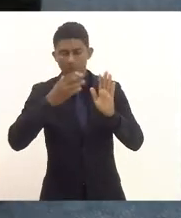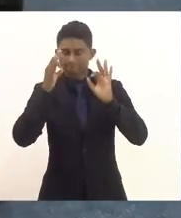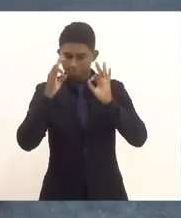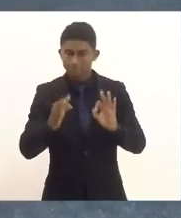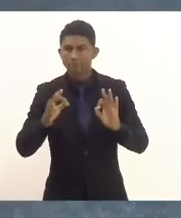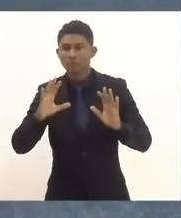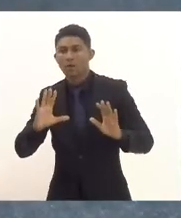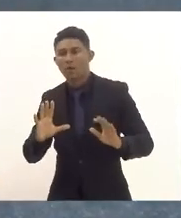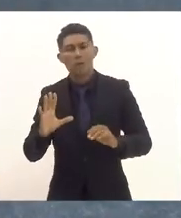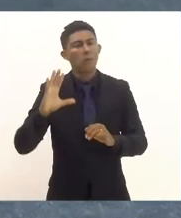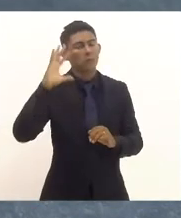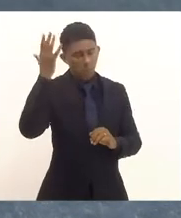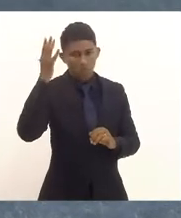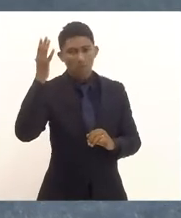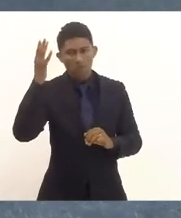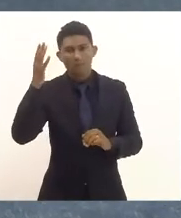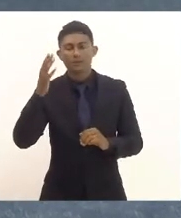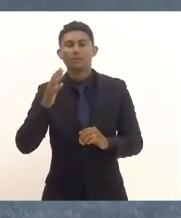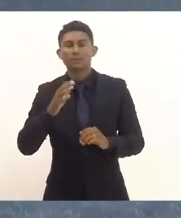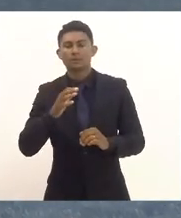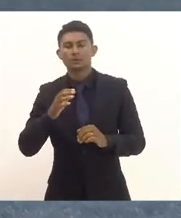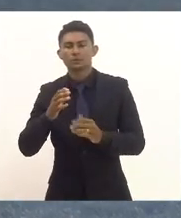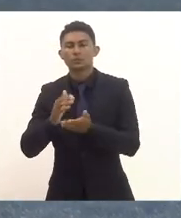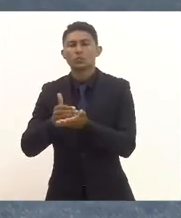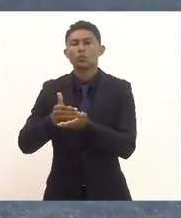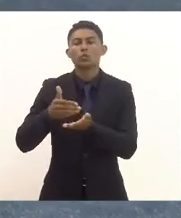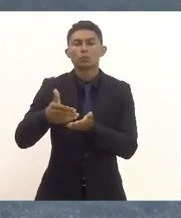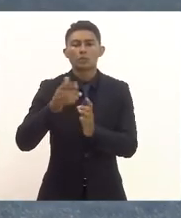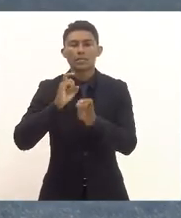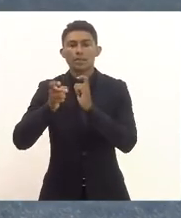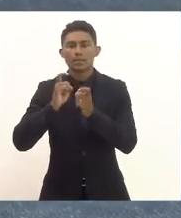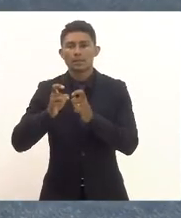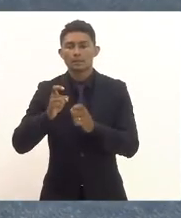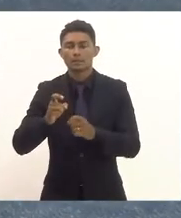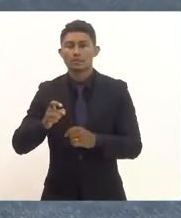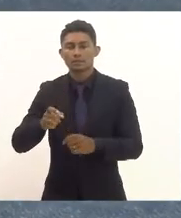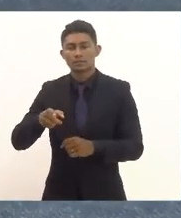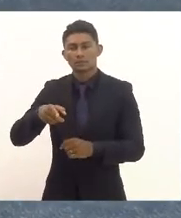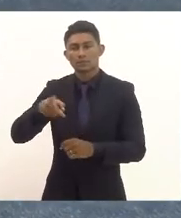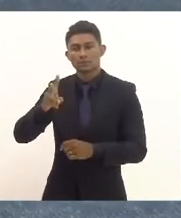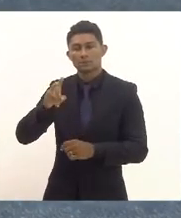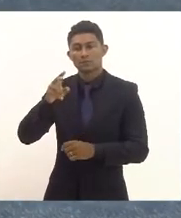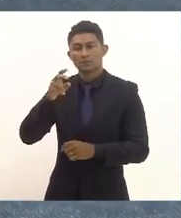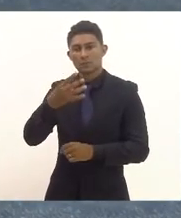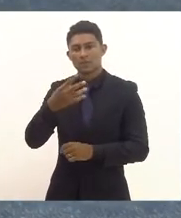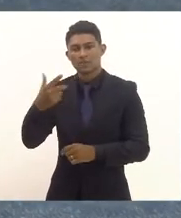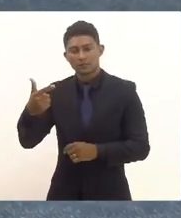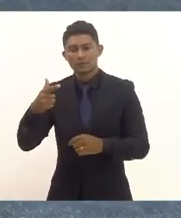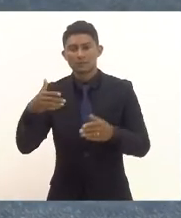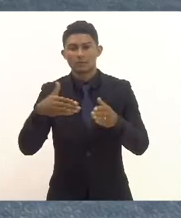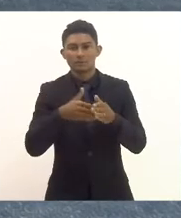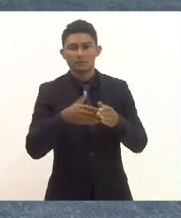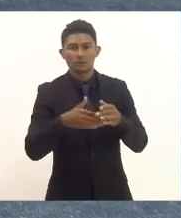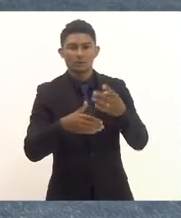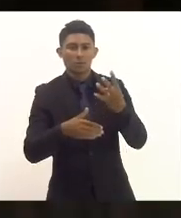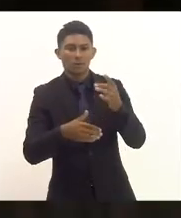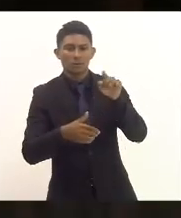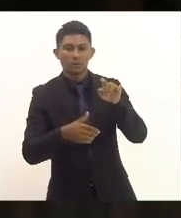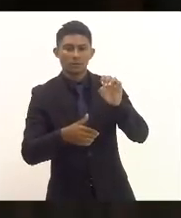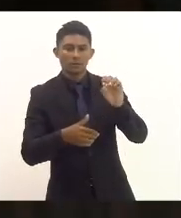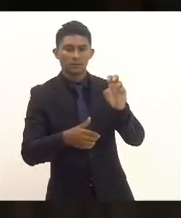59ª sessão extraordinária que iniciada as 15:42 em seu rosto 16:05